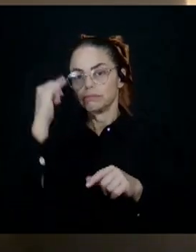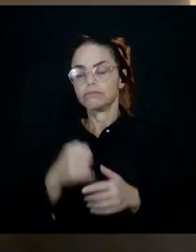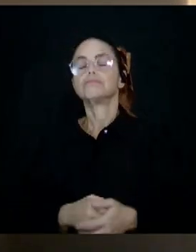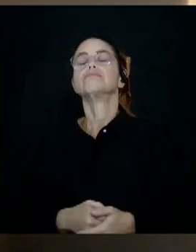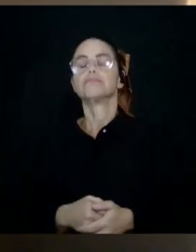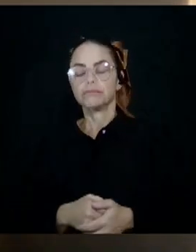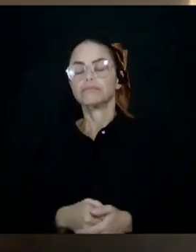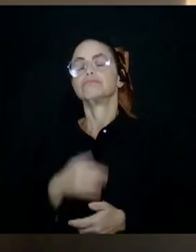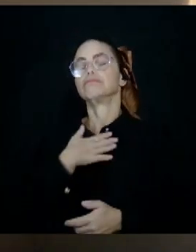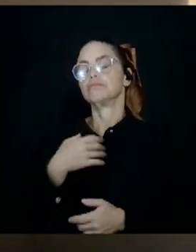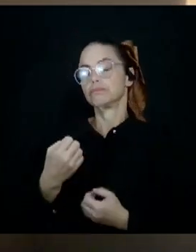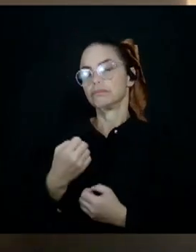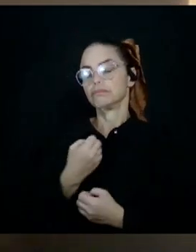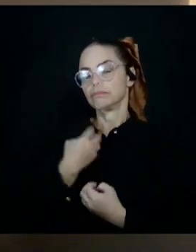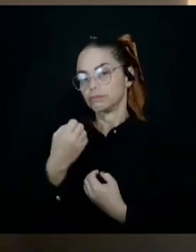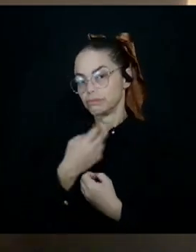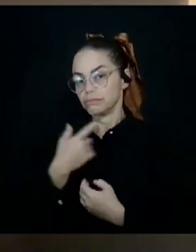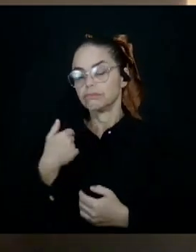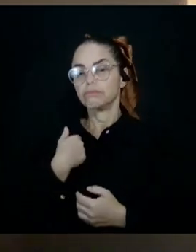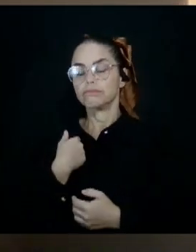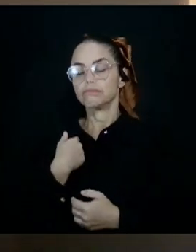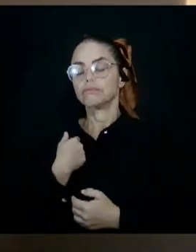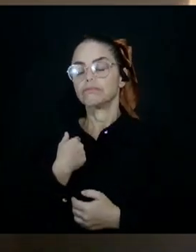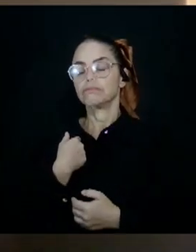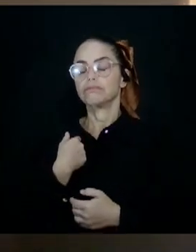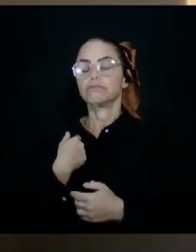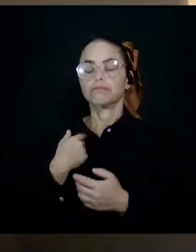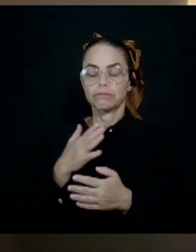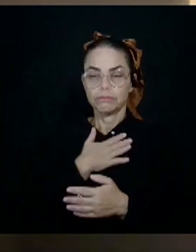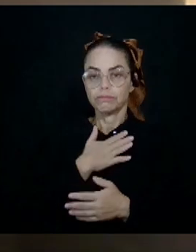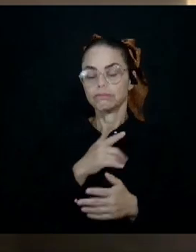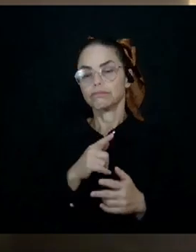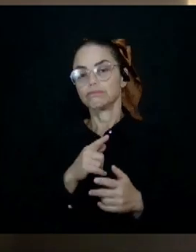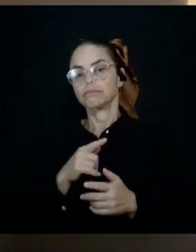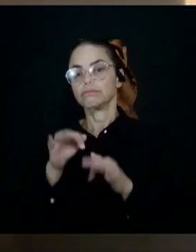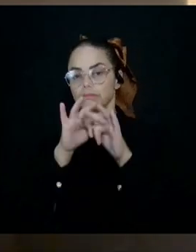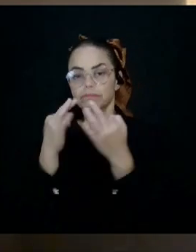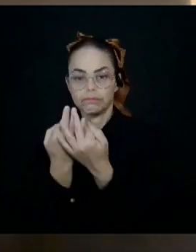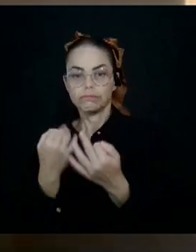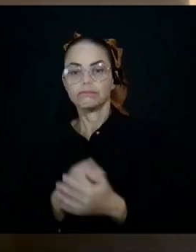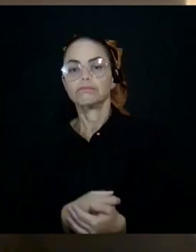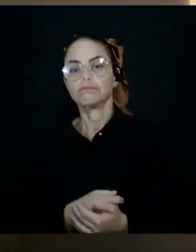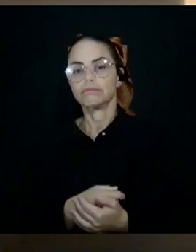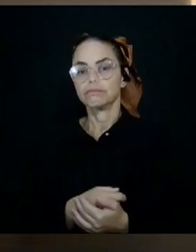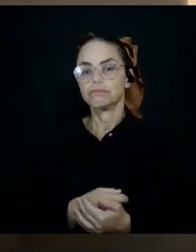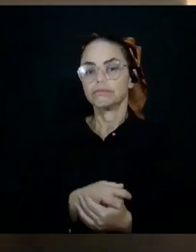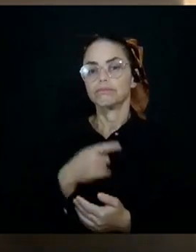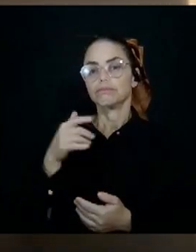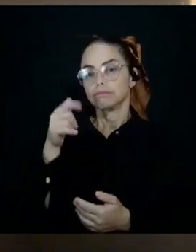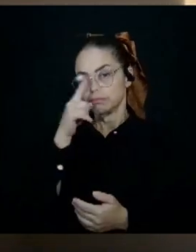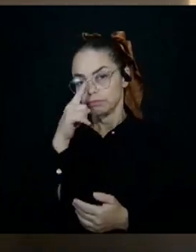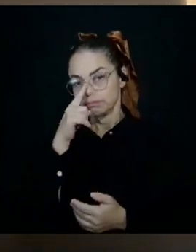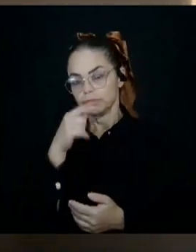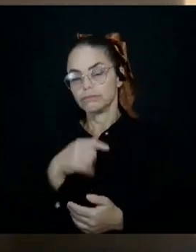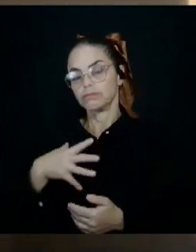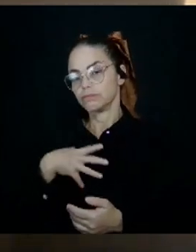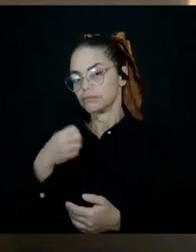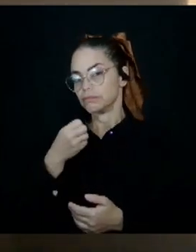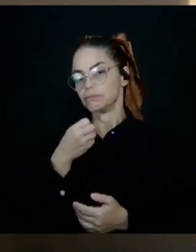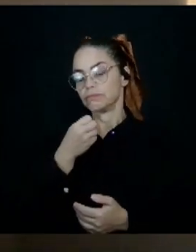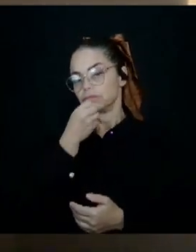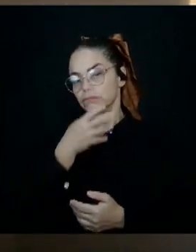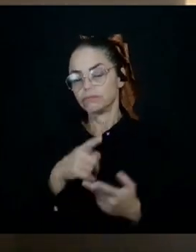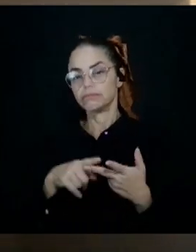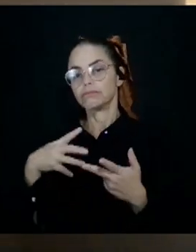estava regendo assim, a nossa família, né? Que a minha mãe sempre dizia: bom filho, bom marido, bom